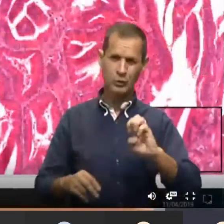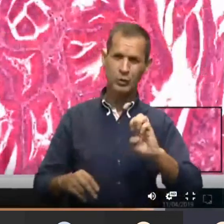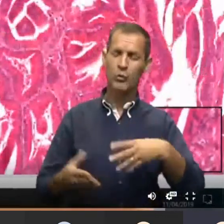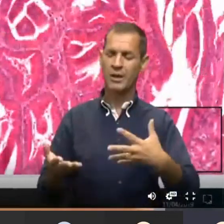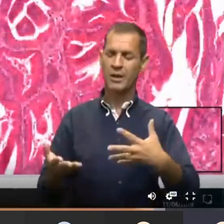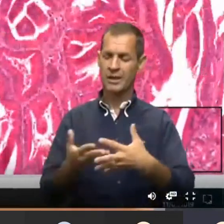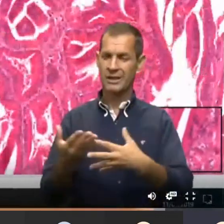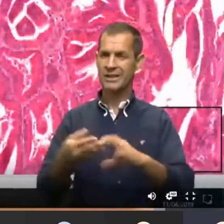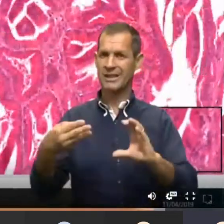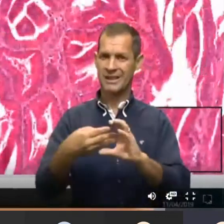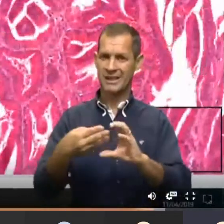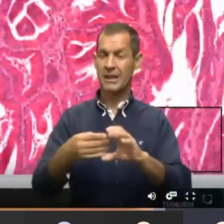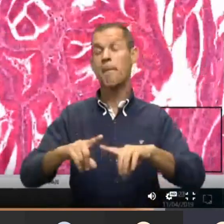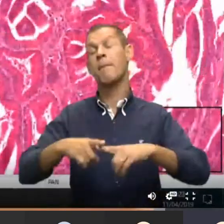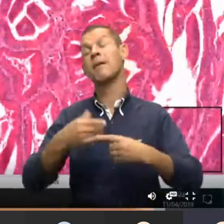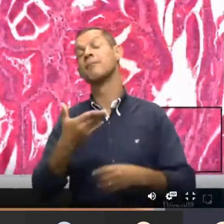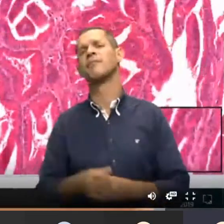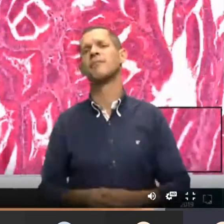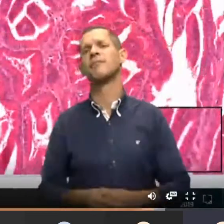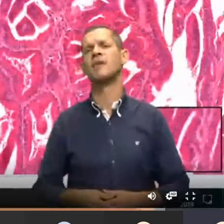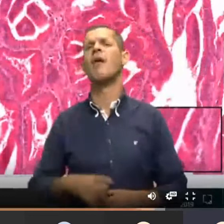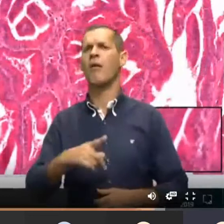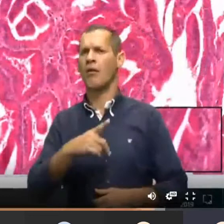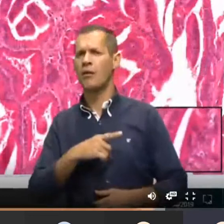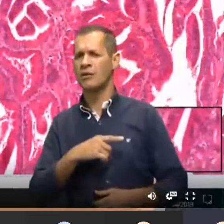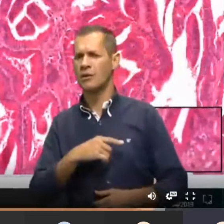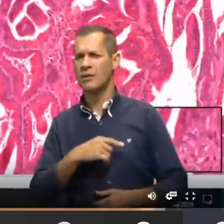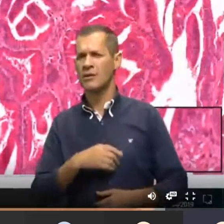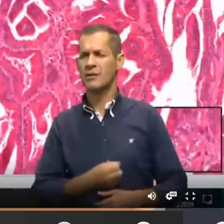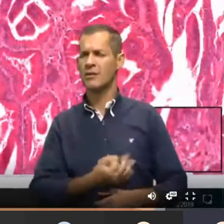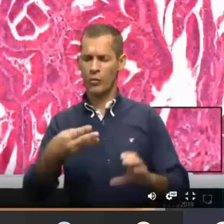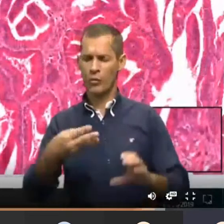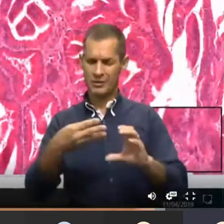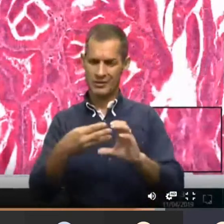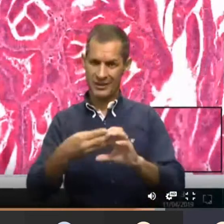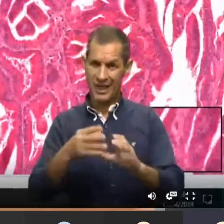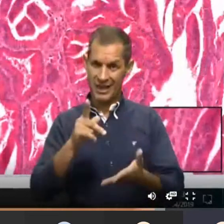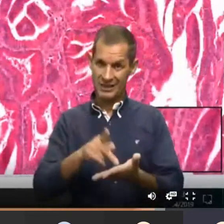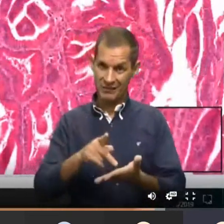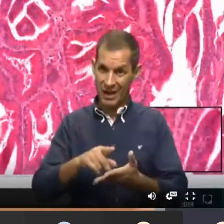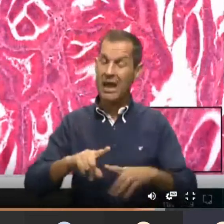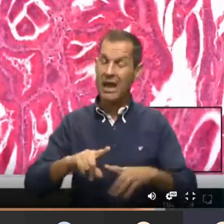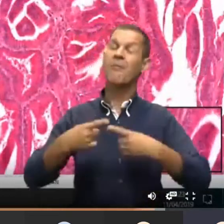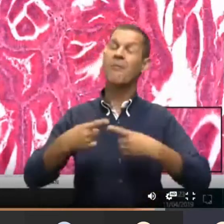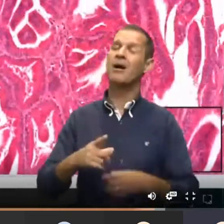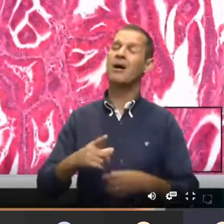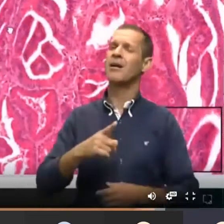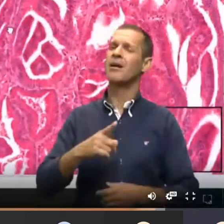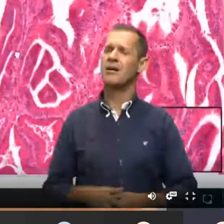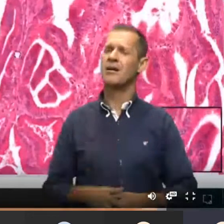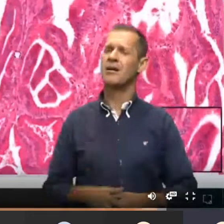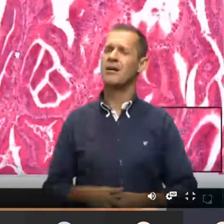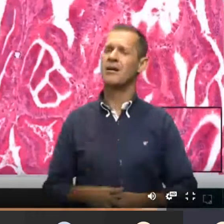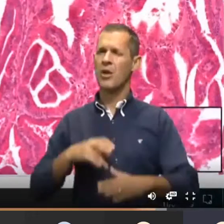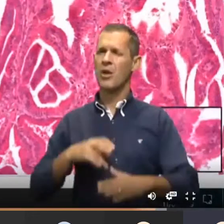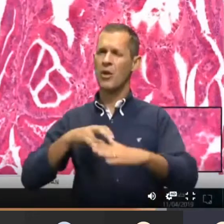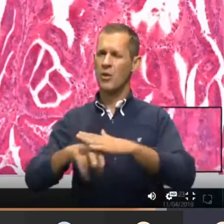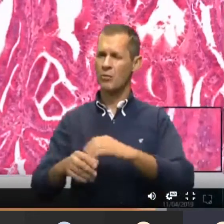lúmen entre as células. Então, houve uma produção maior de células de fato devido a algum